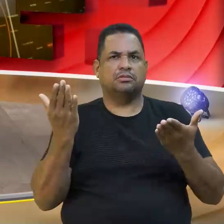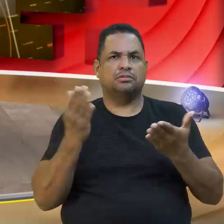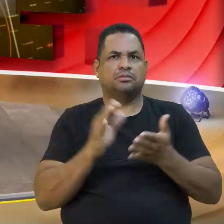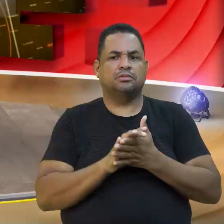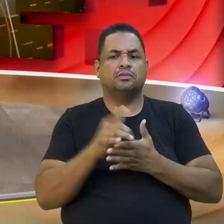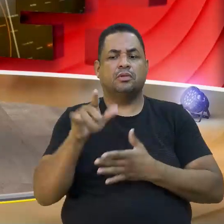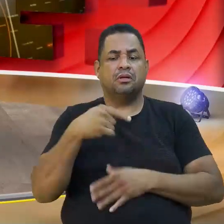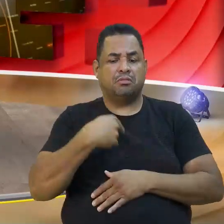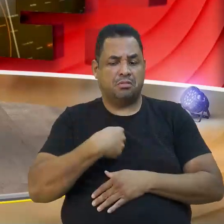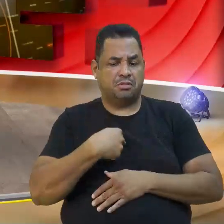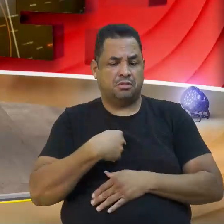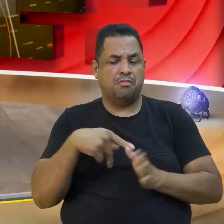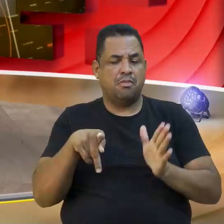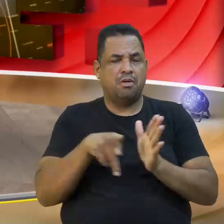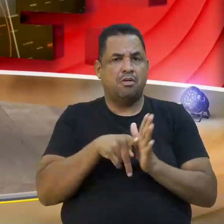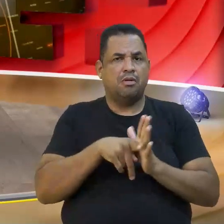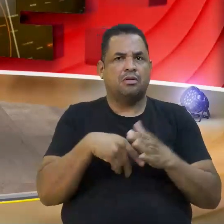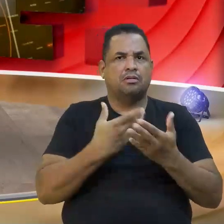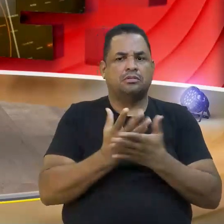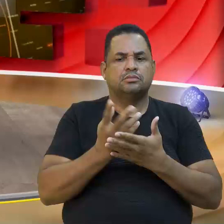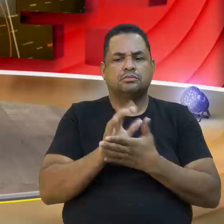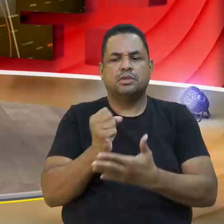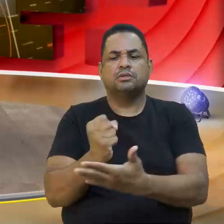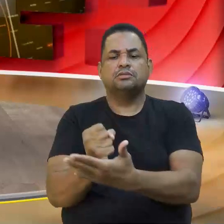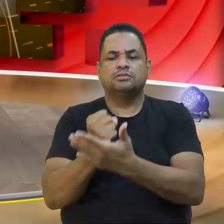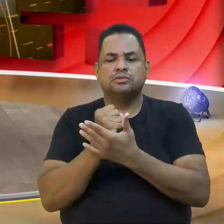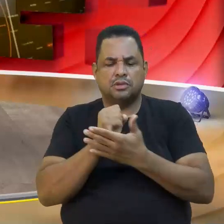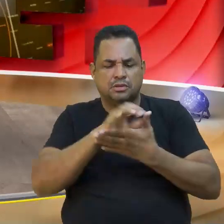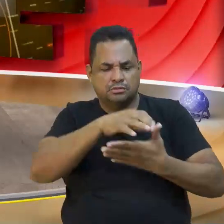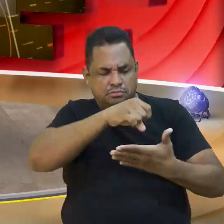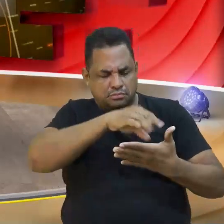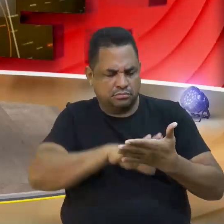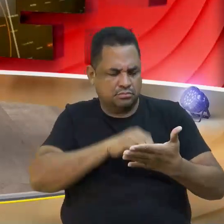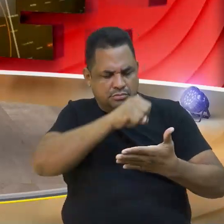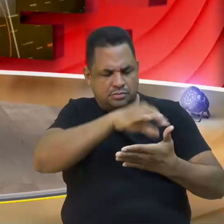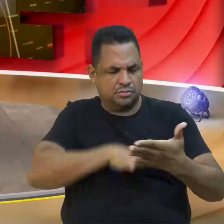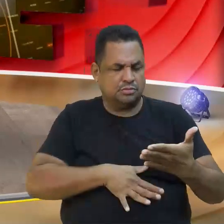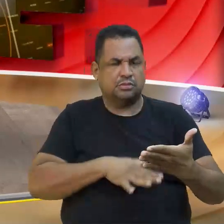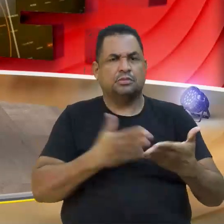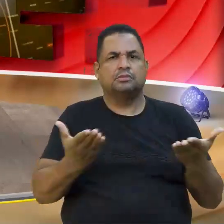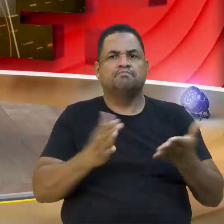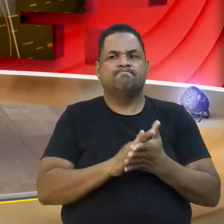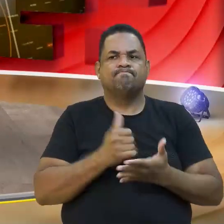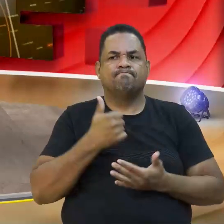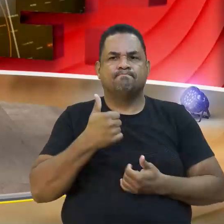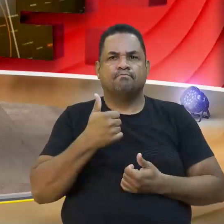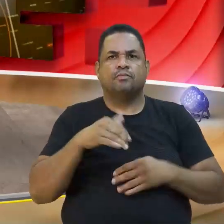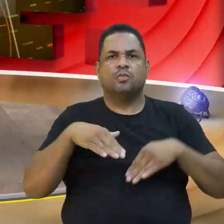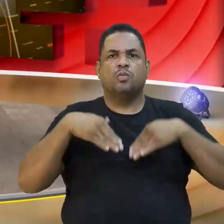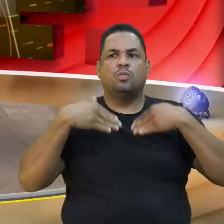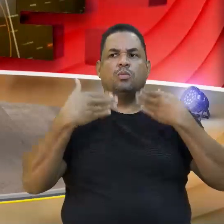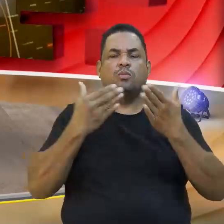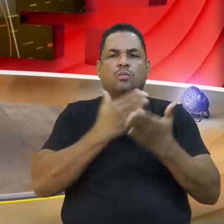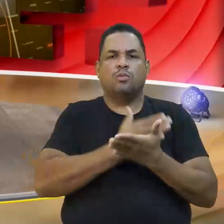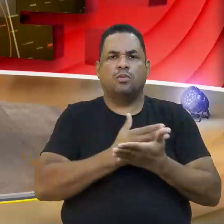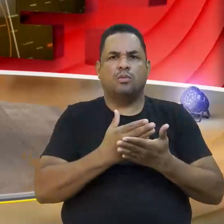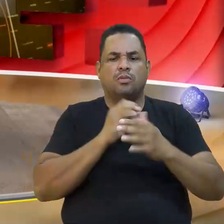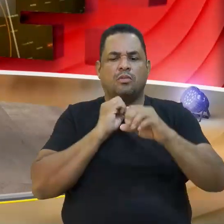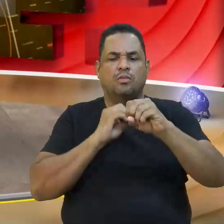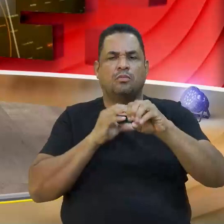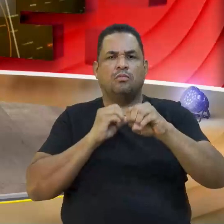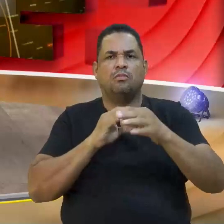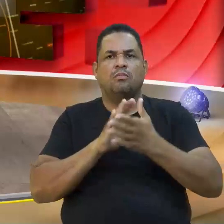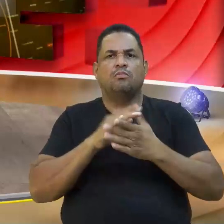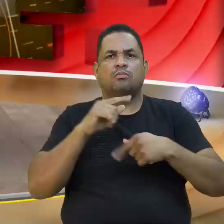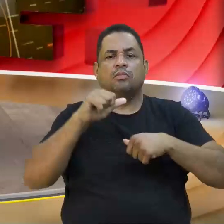sou eu. Então eu vou lá, não, vou te ajudar aqui com essa atividade aqui, tu está com dificuldade, vou te ajudar, beleza. Quando eu começo a ensinar, eu pulo